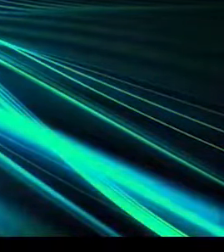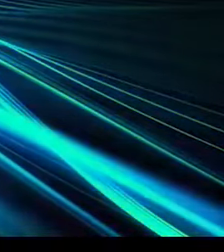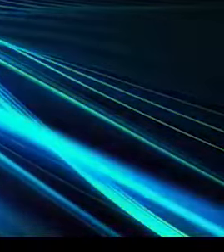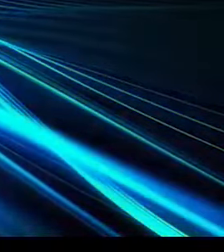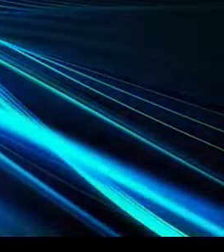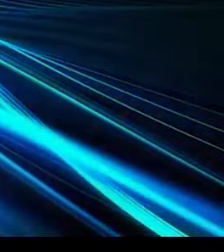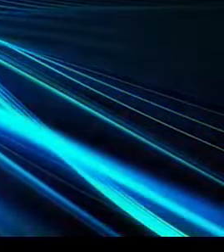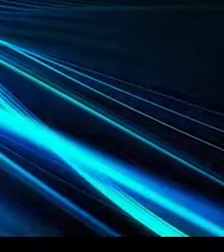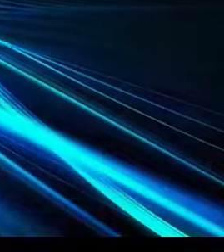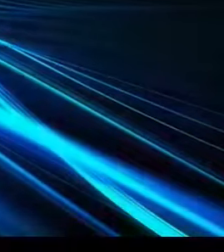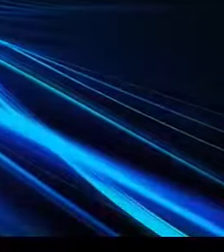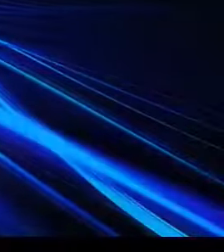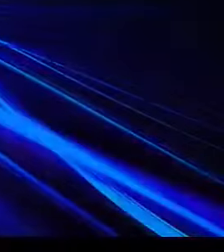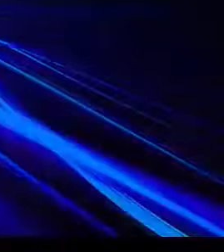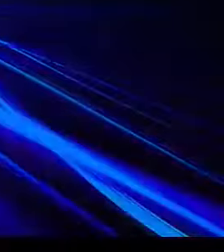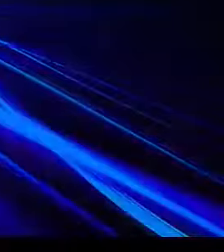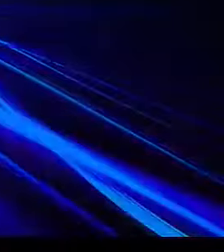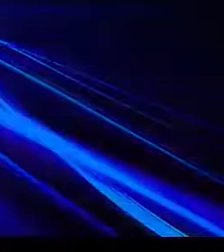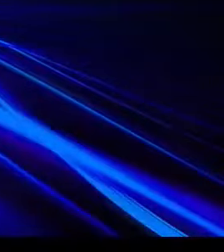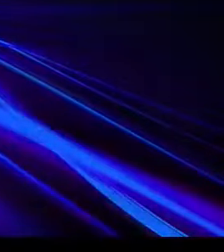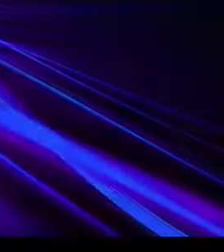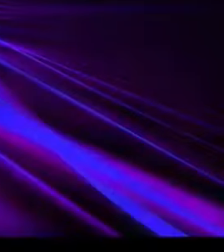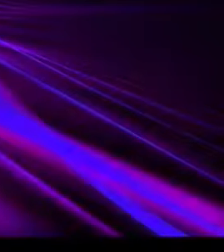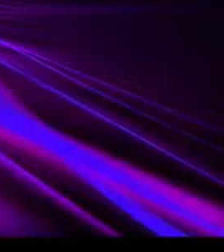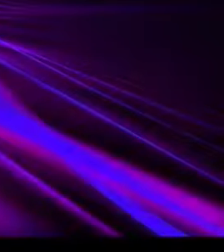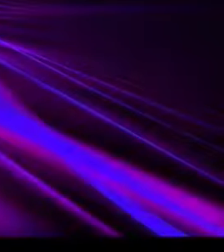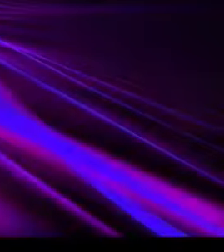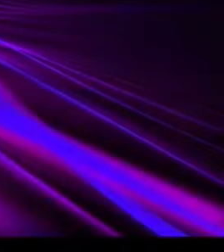Você é importante para nós.